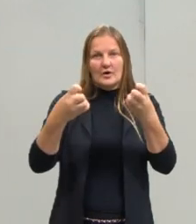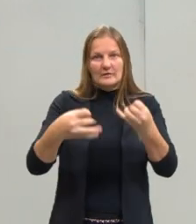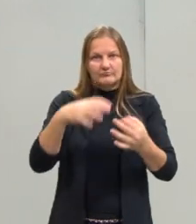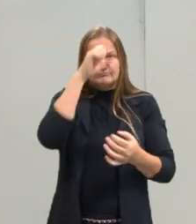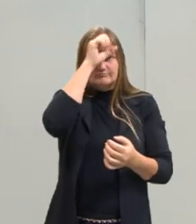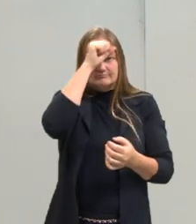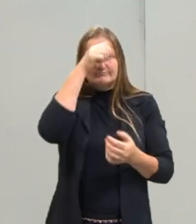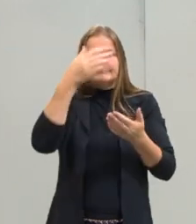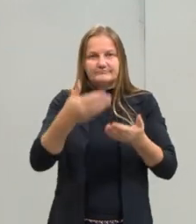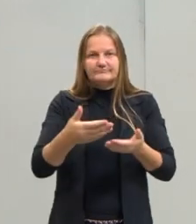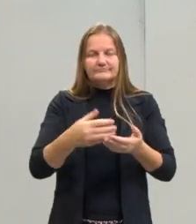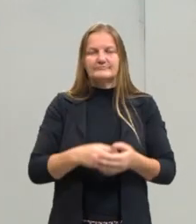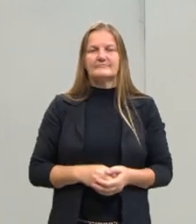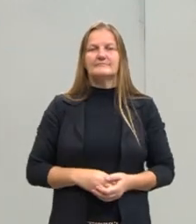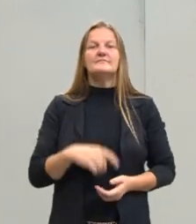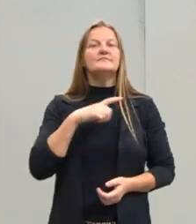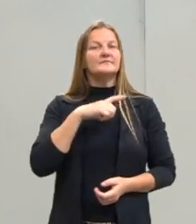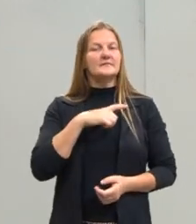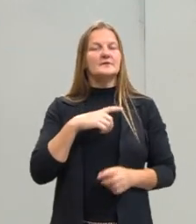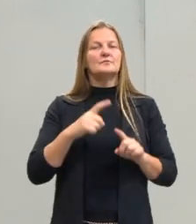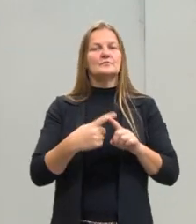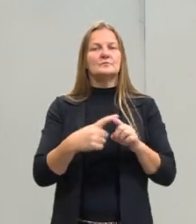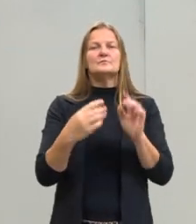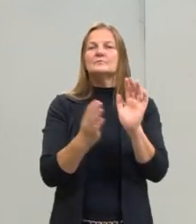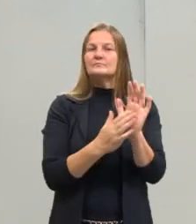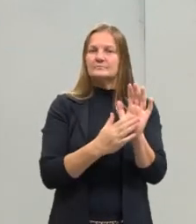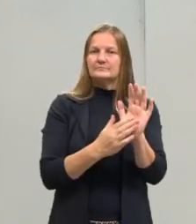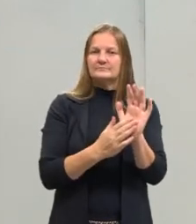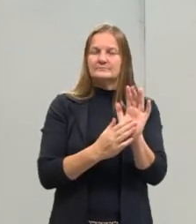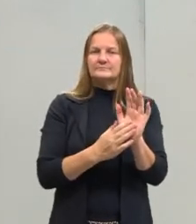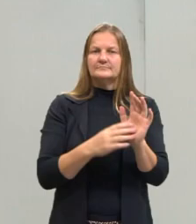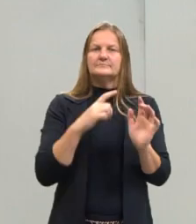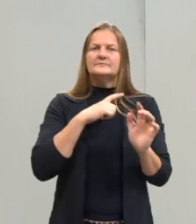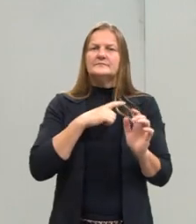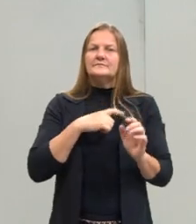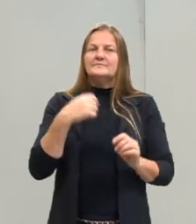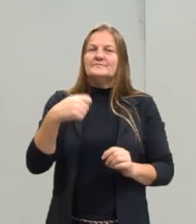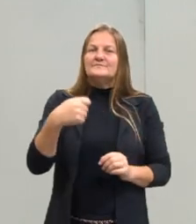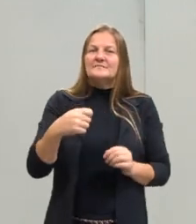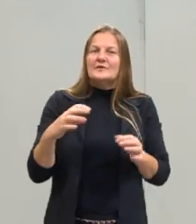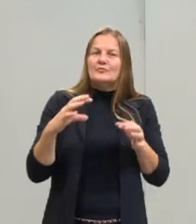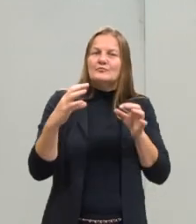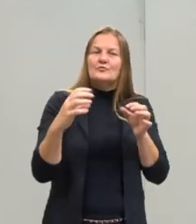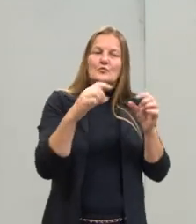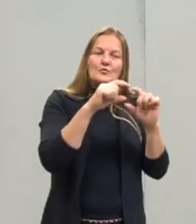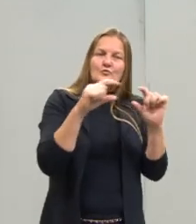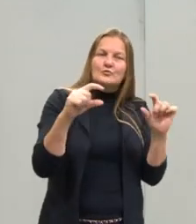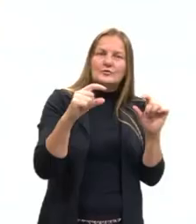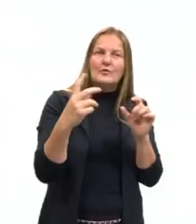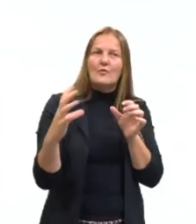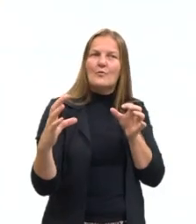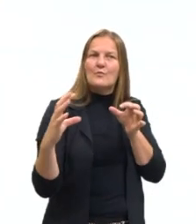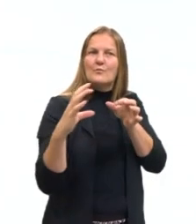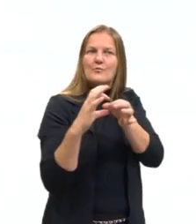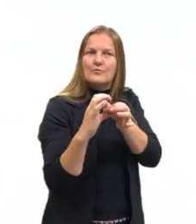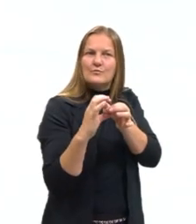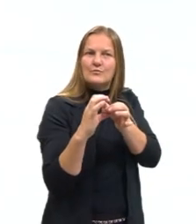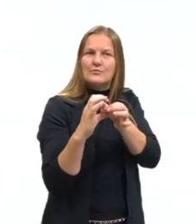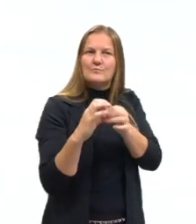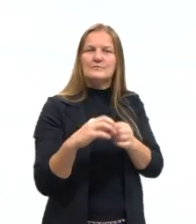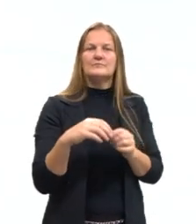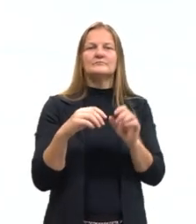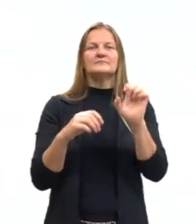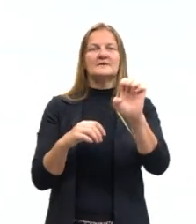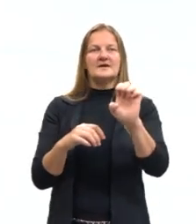agora então eles existem com uma proposição né eles tem que ligar o que eles são eles são os